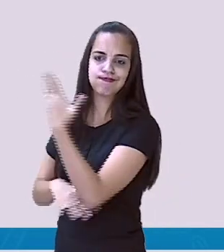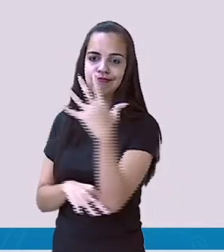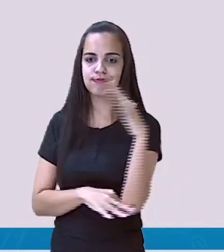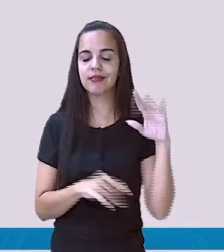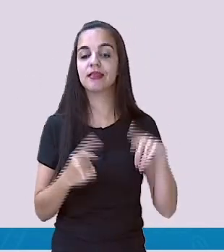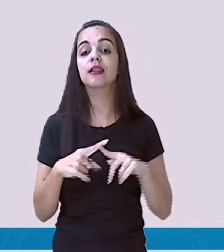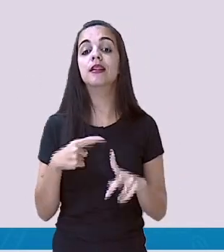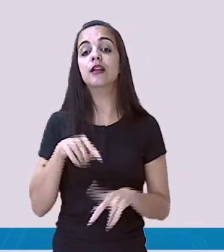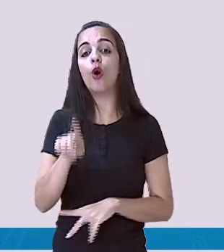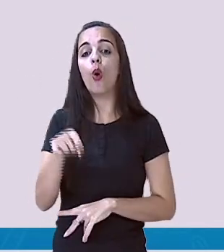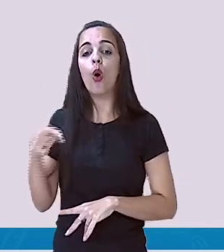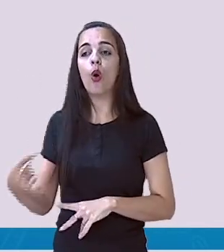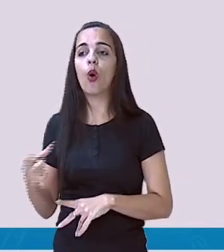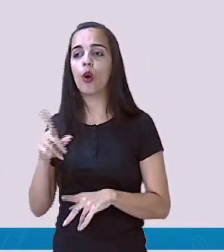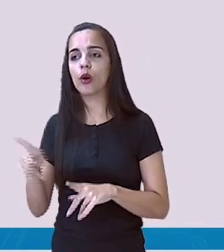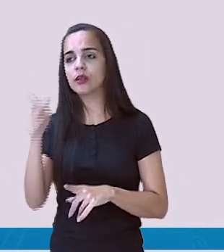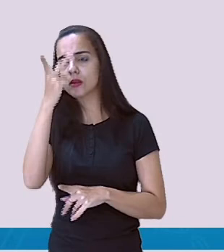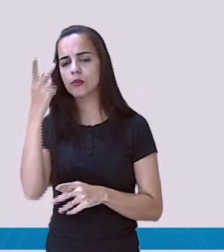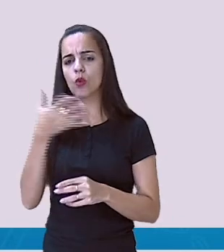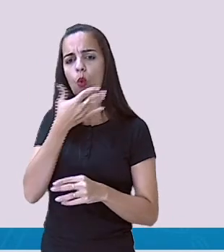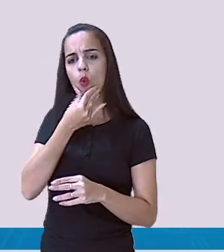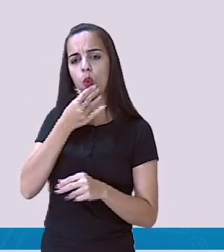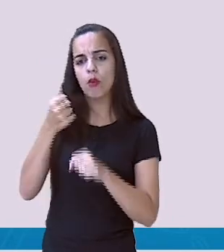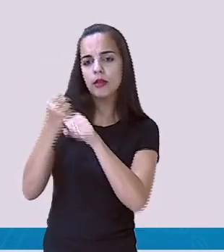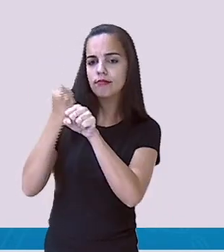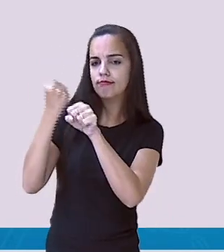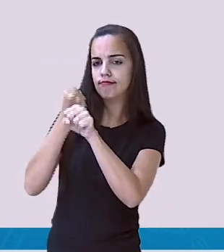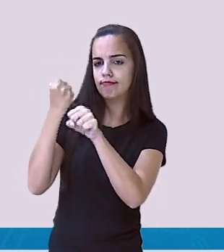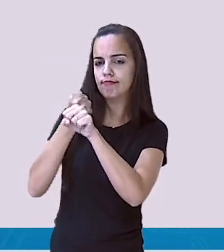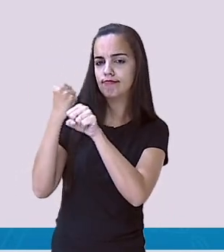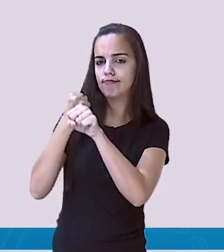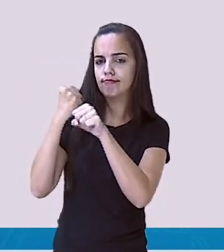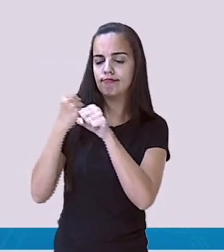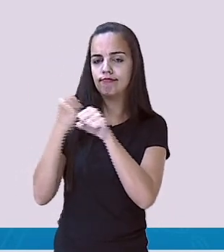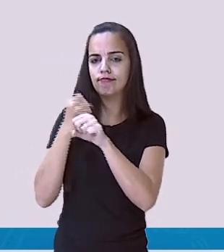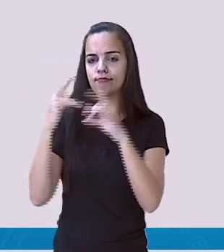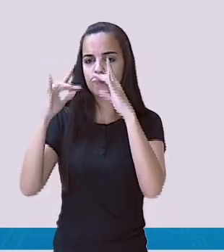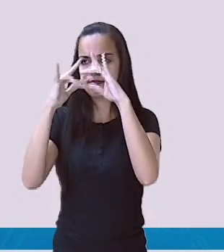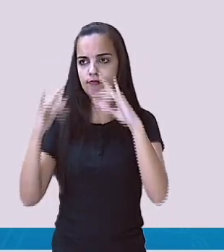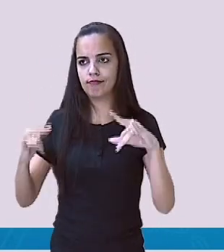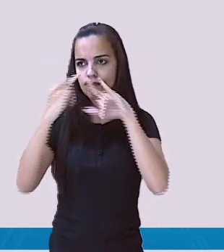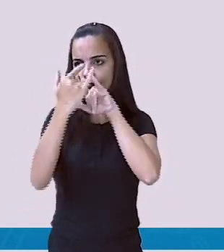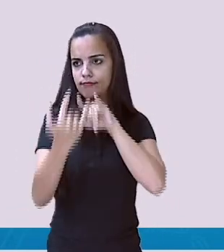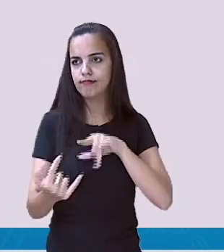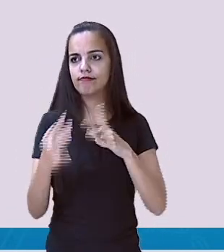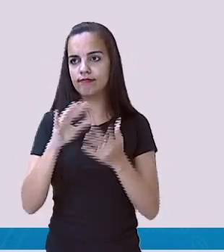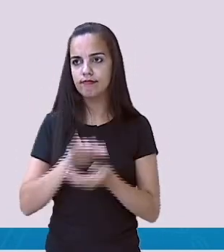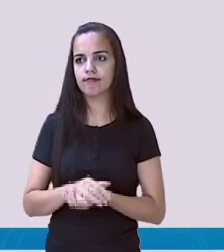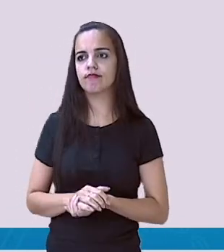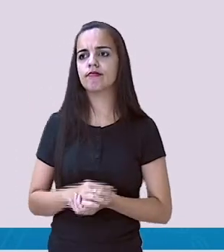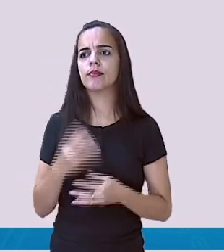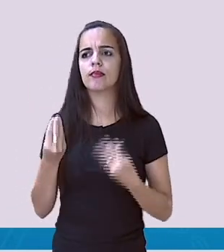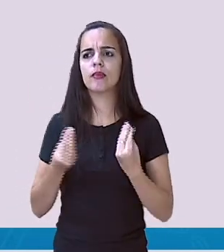paisagem natural, mas ela tem uma modificação do homem, né? Eles construíram aí uma forma de moradia.